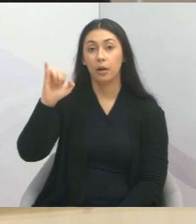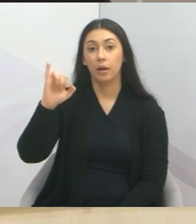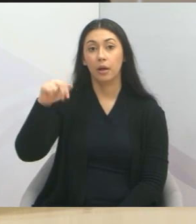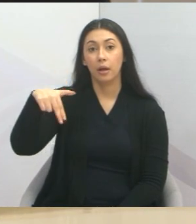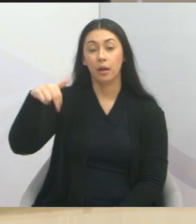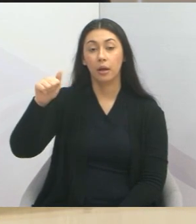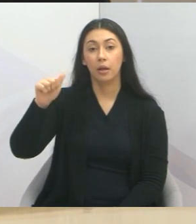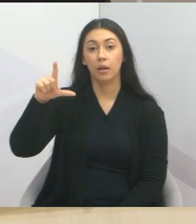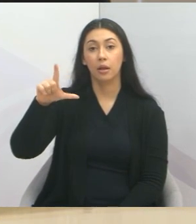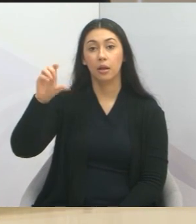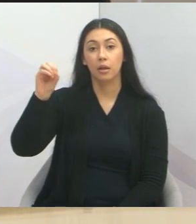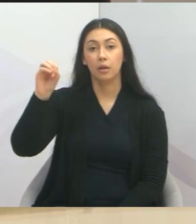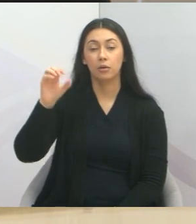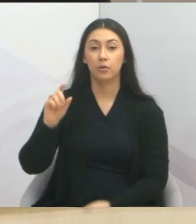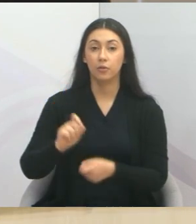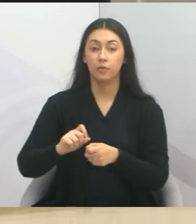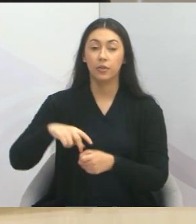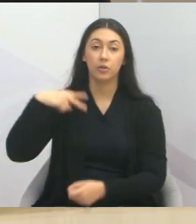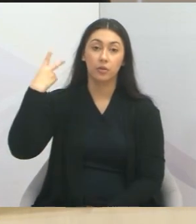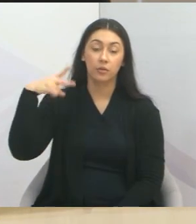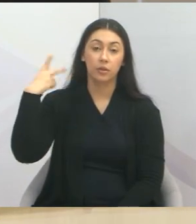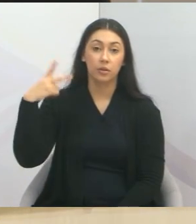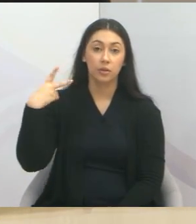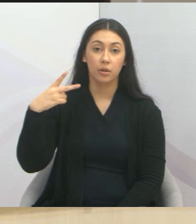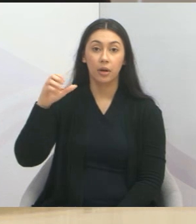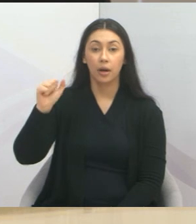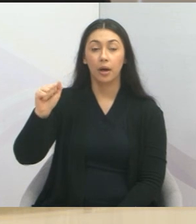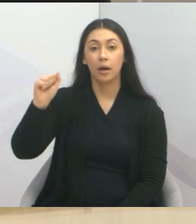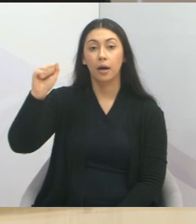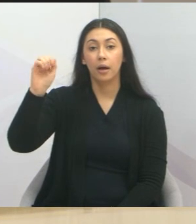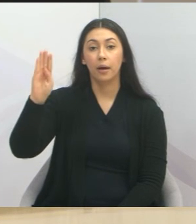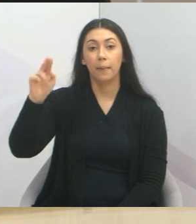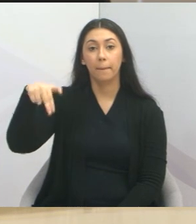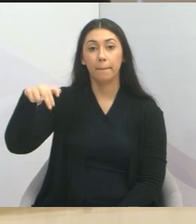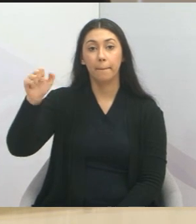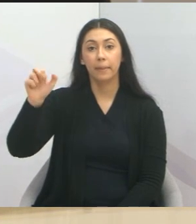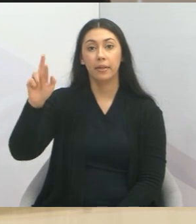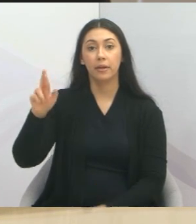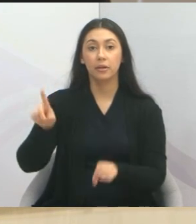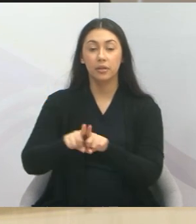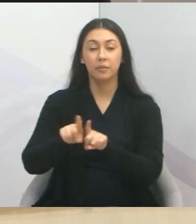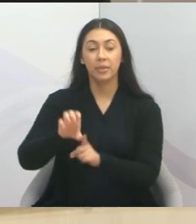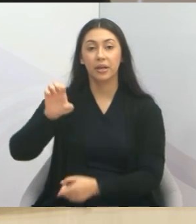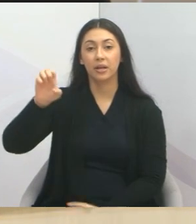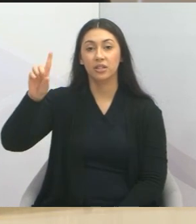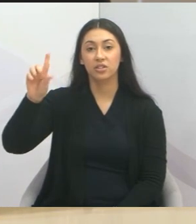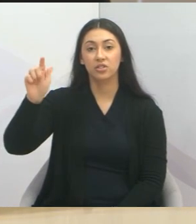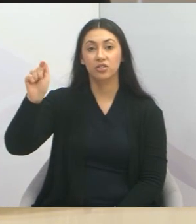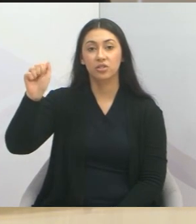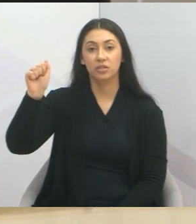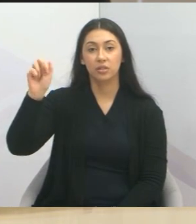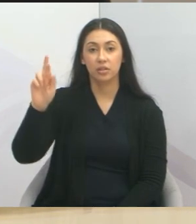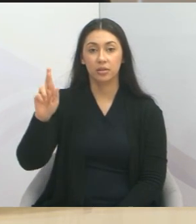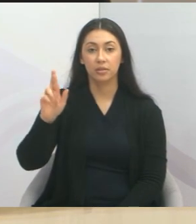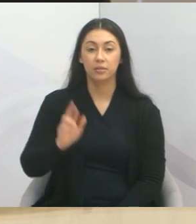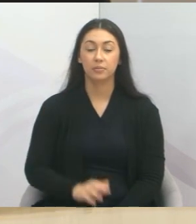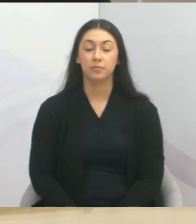castellari voto formulados pelos vereadores Abner de Madureira Edgar suas aqui